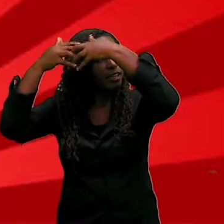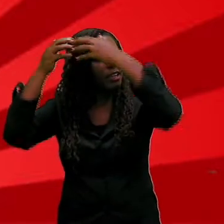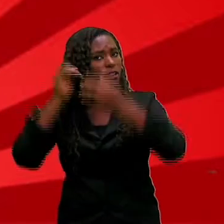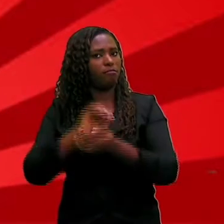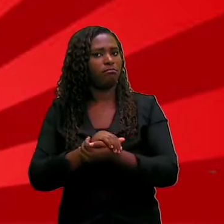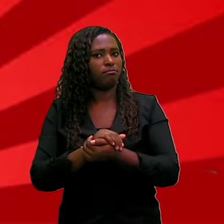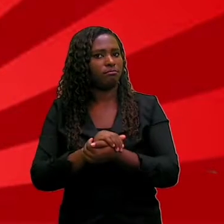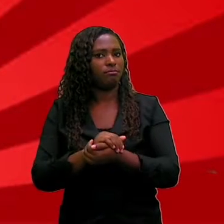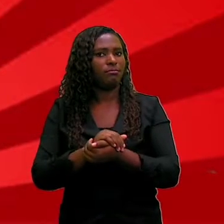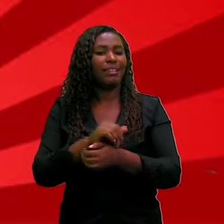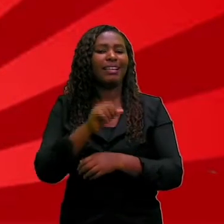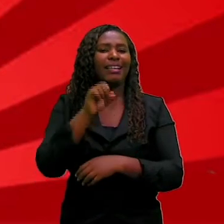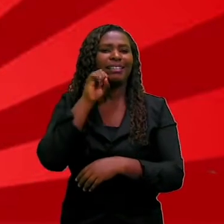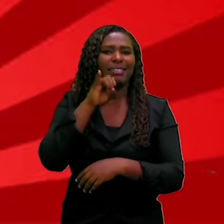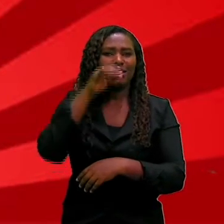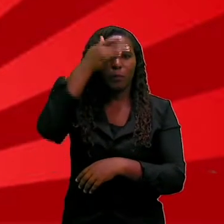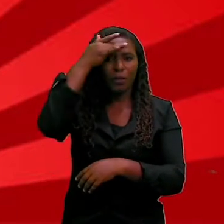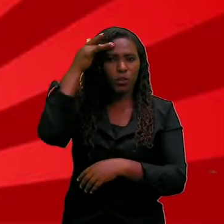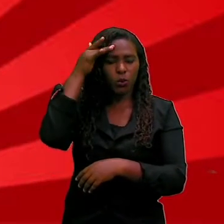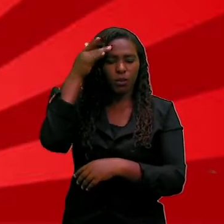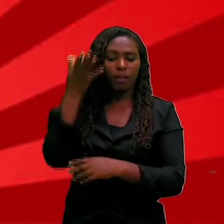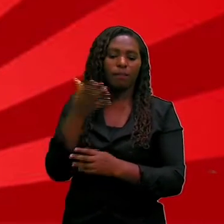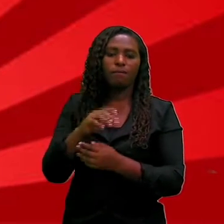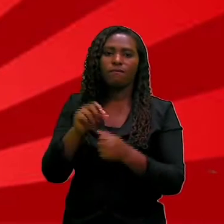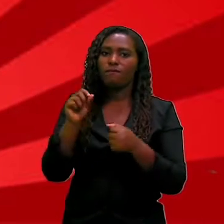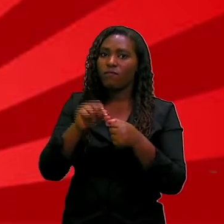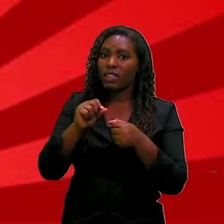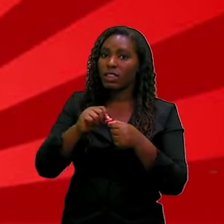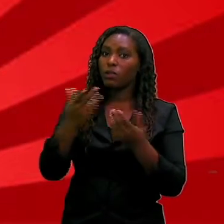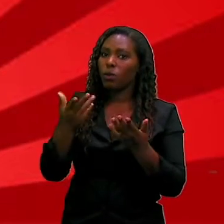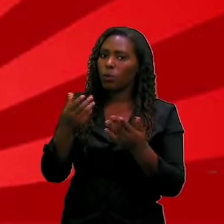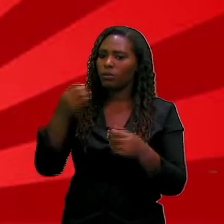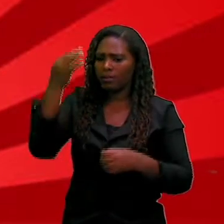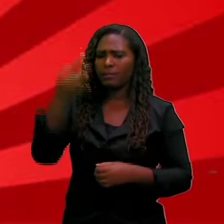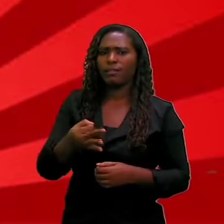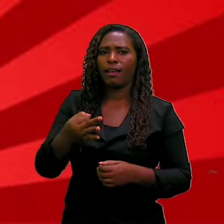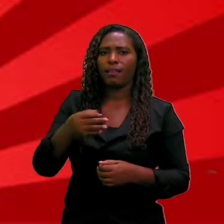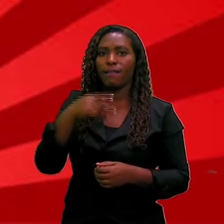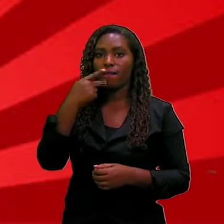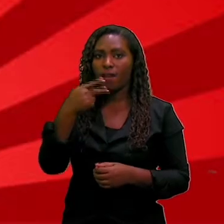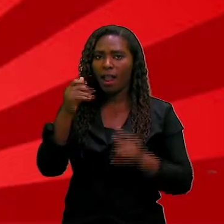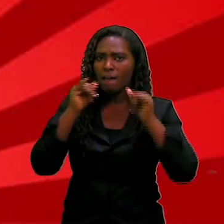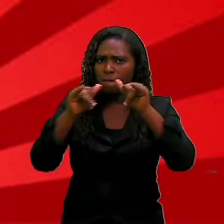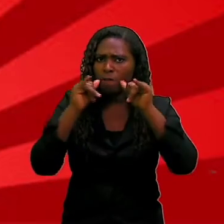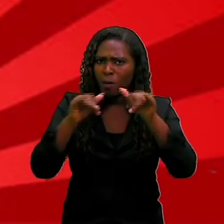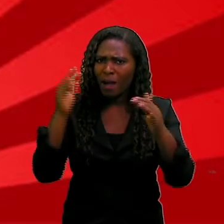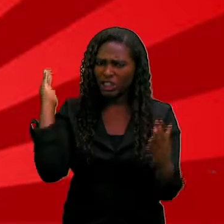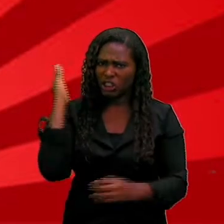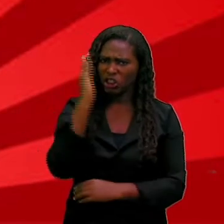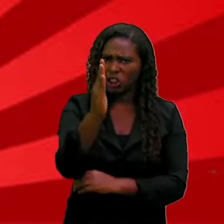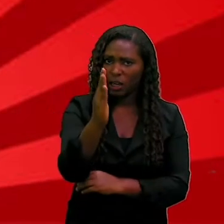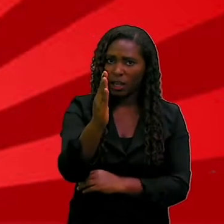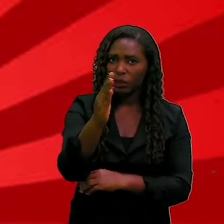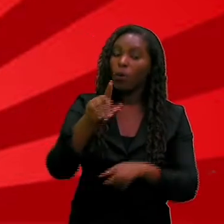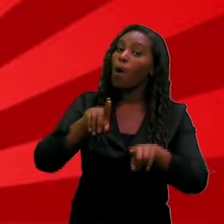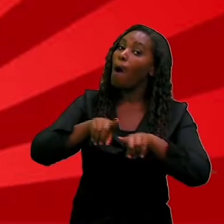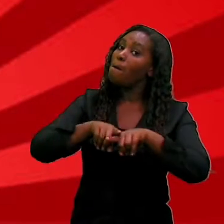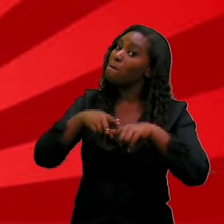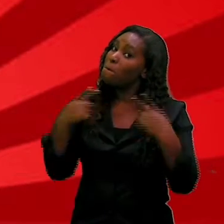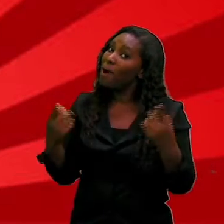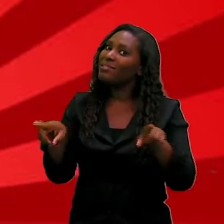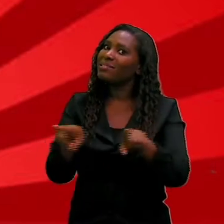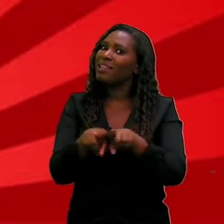querem afirmar alguma coisa, mas quando a intenção mesmo é dizer exatamente o contrário. O chargista, ele